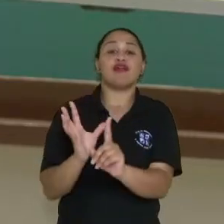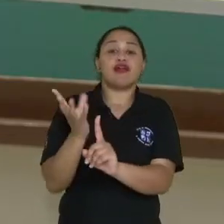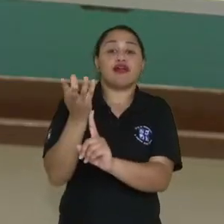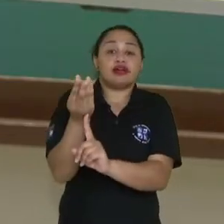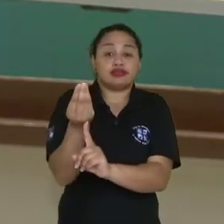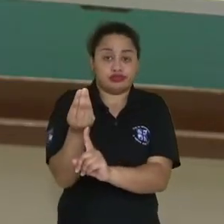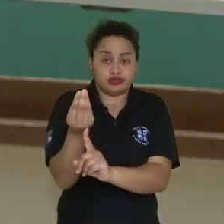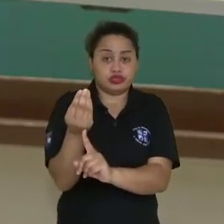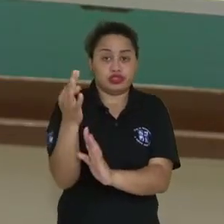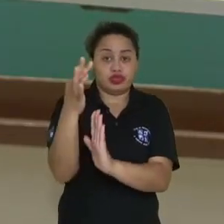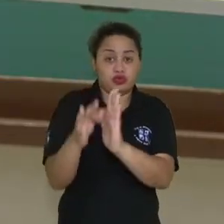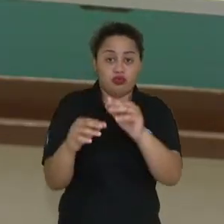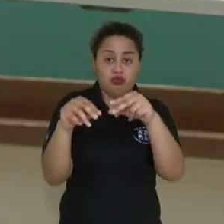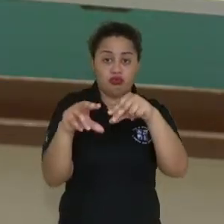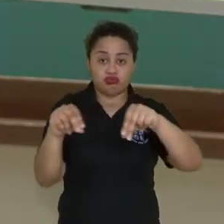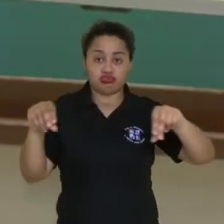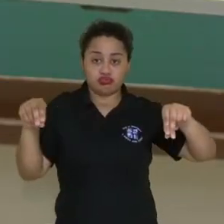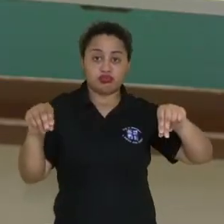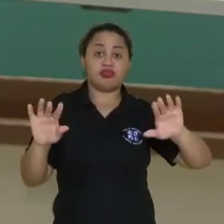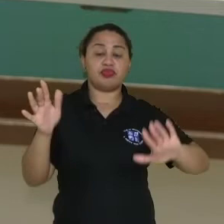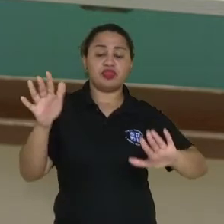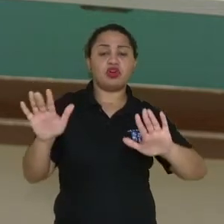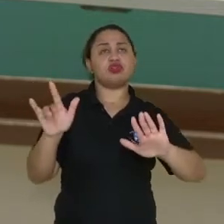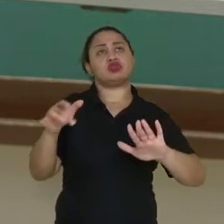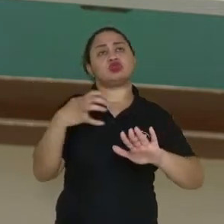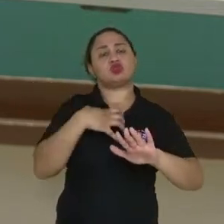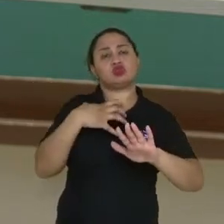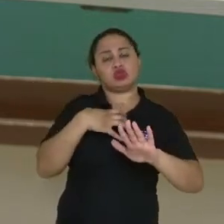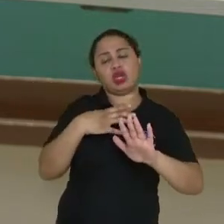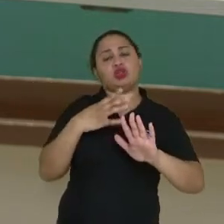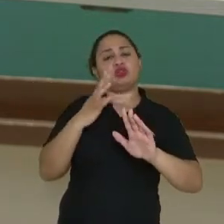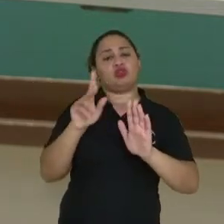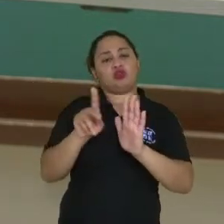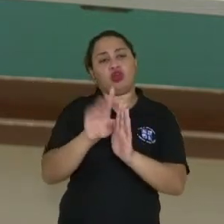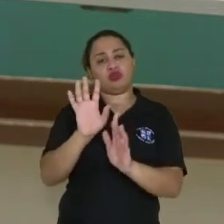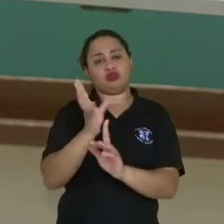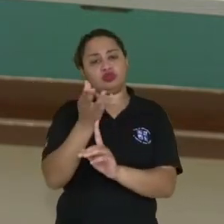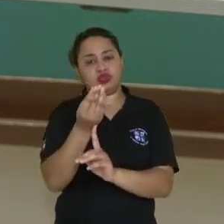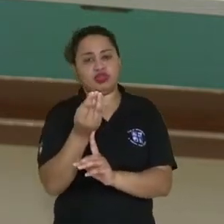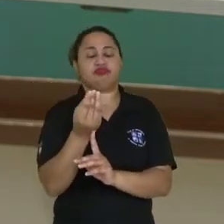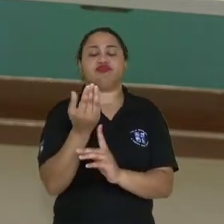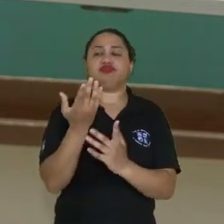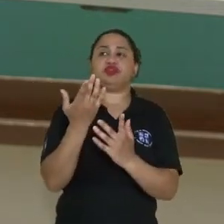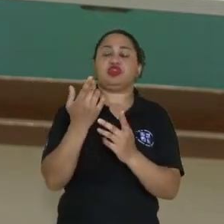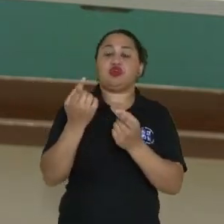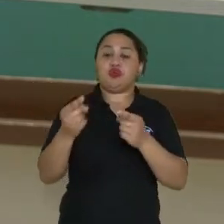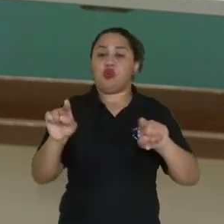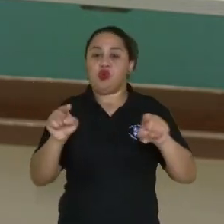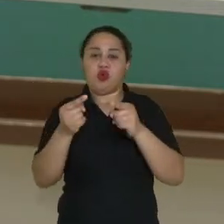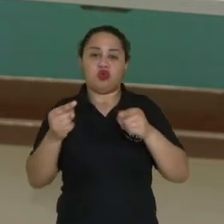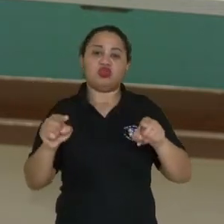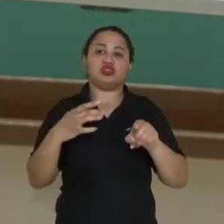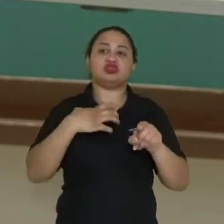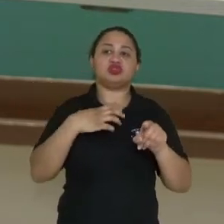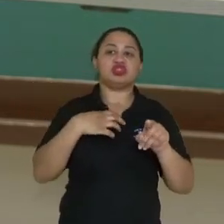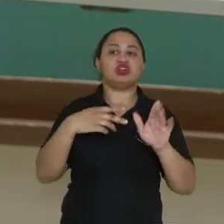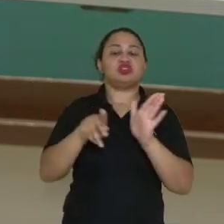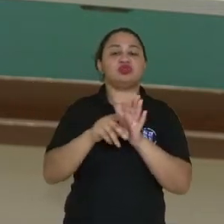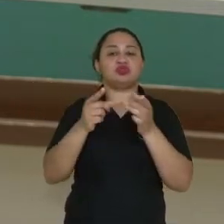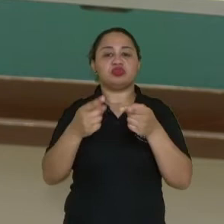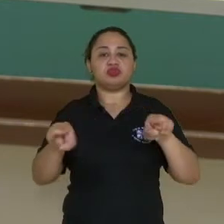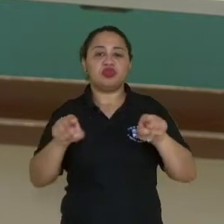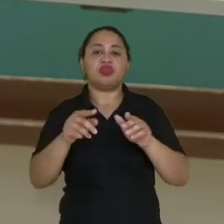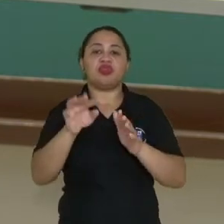artística, né? Então, quem sabe assim, de uma forma mais artística, mais musicalizada, né, por meio de um